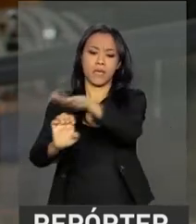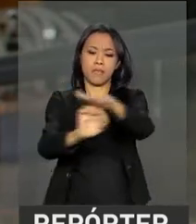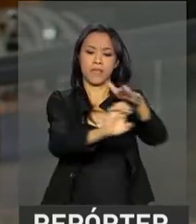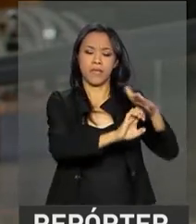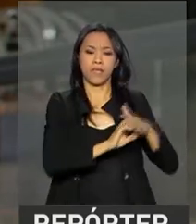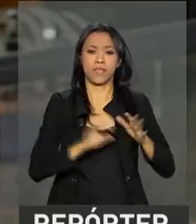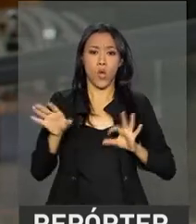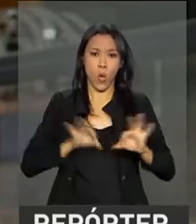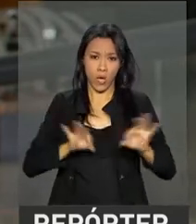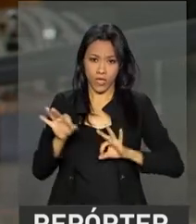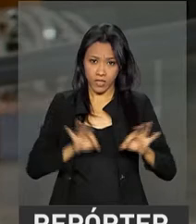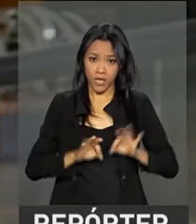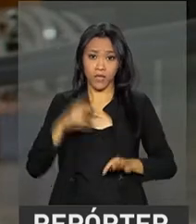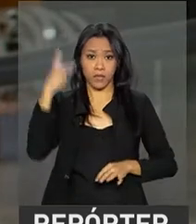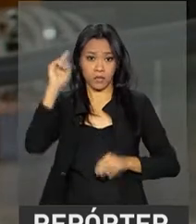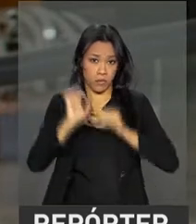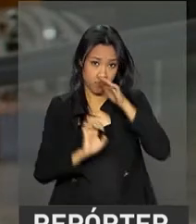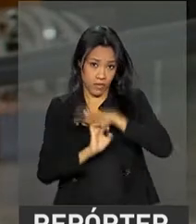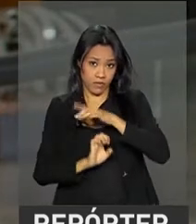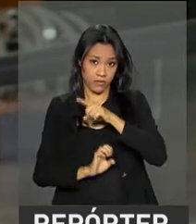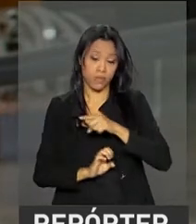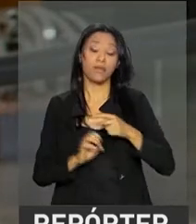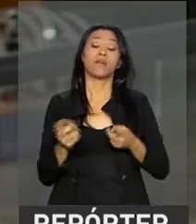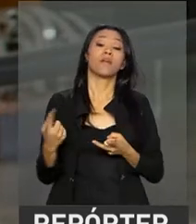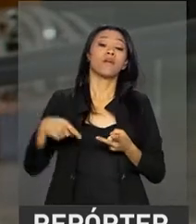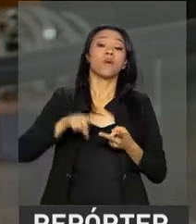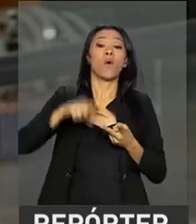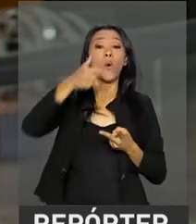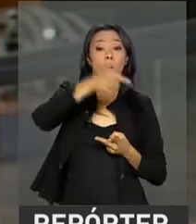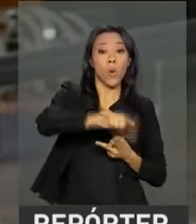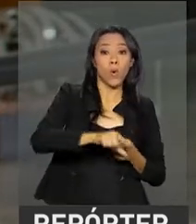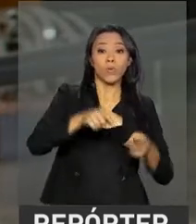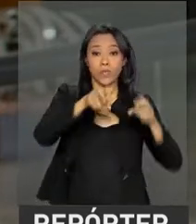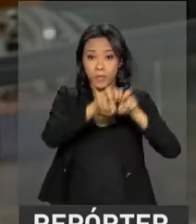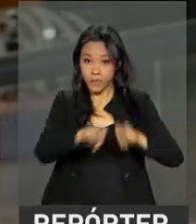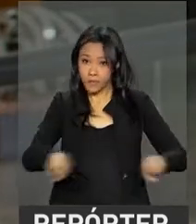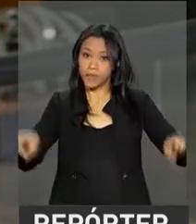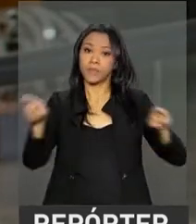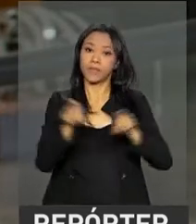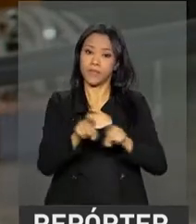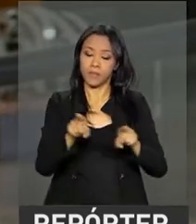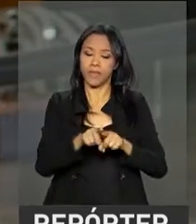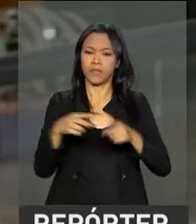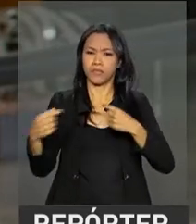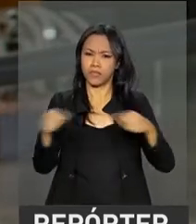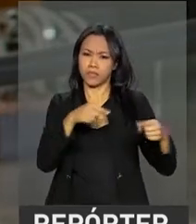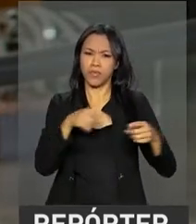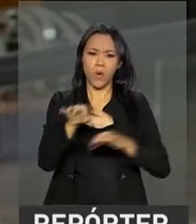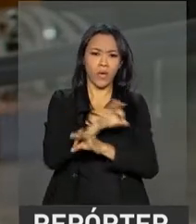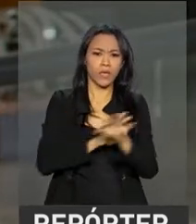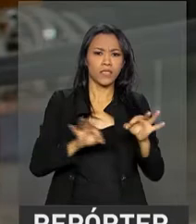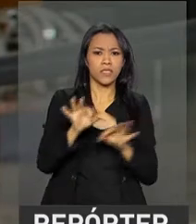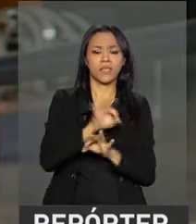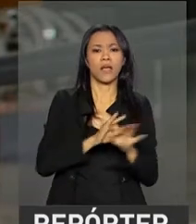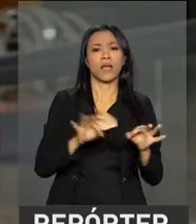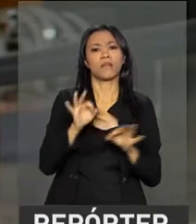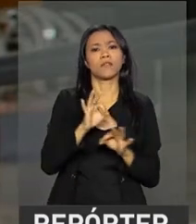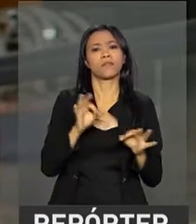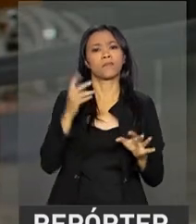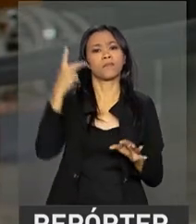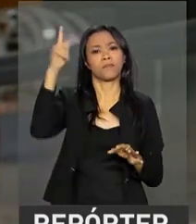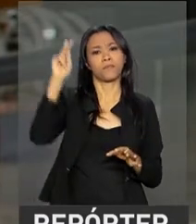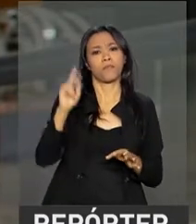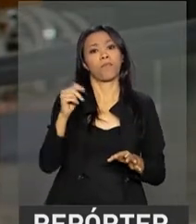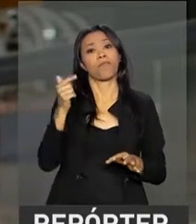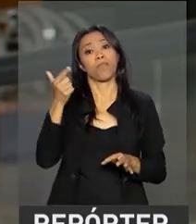XP Investimentos. Em seguida, ele participa de uma outra mesa redonda com executivos organizada pelo